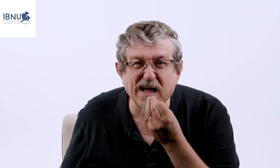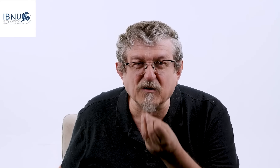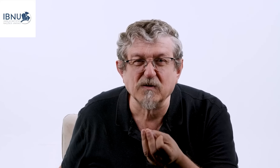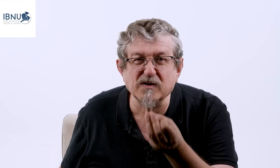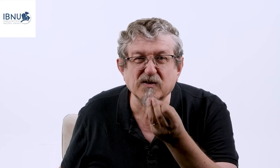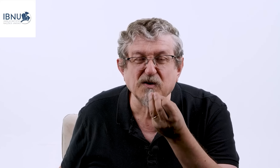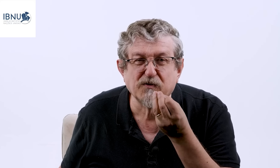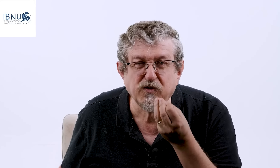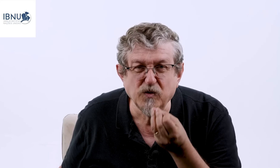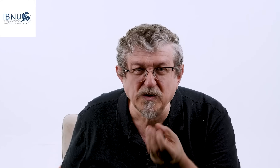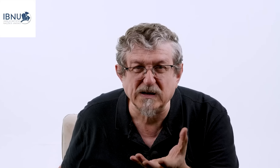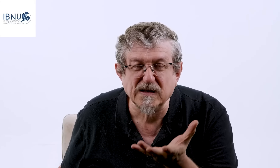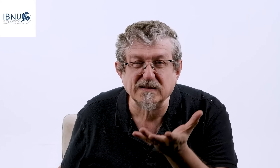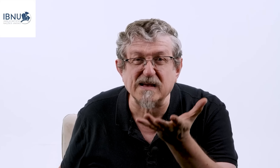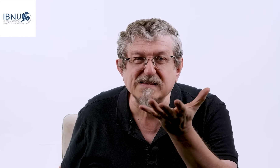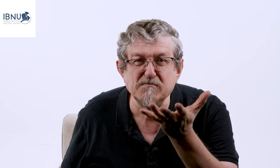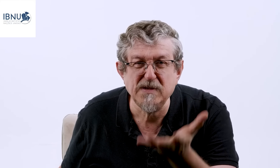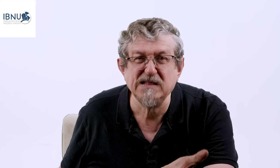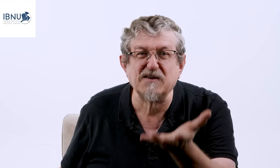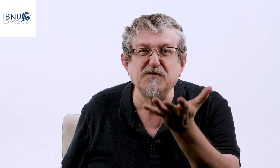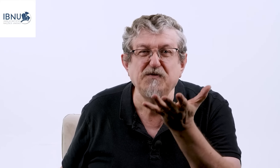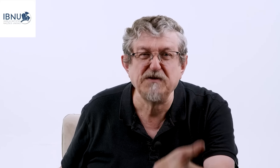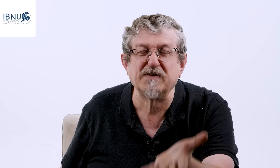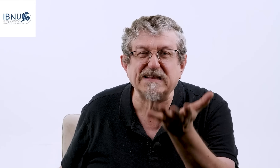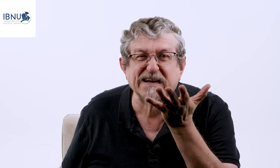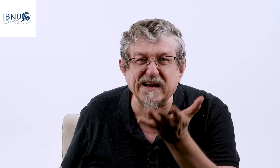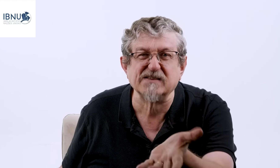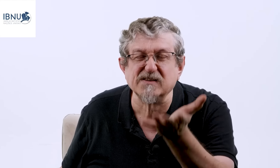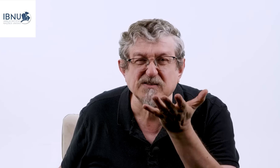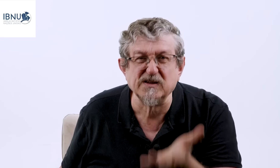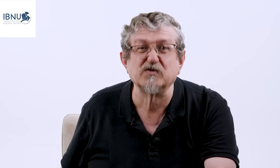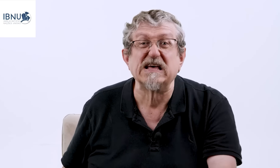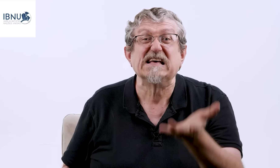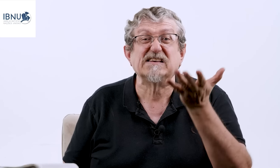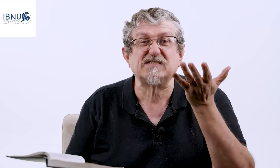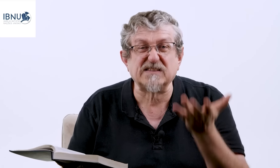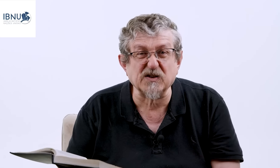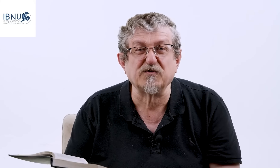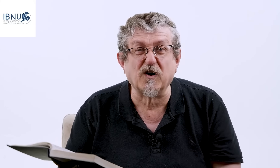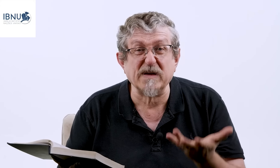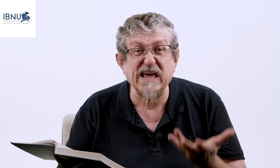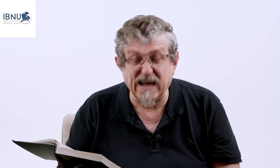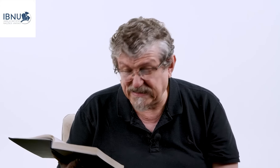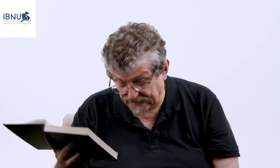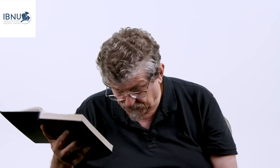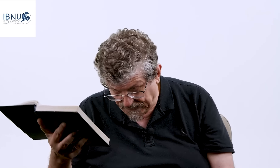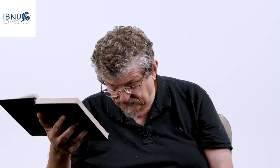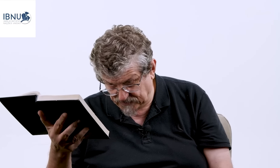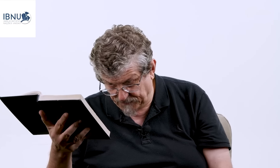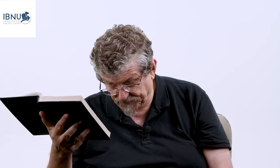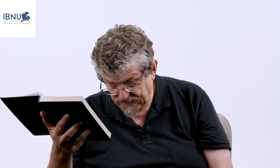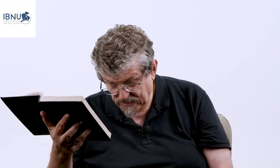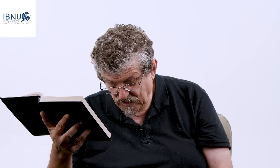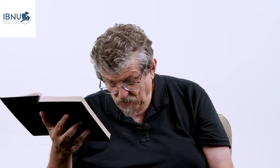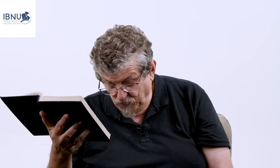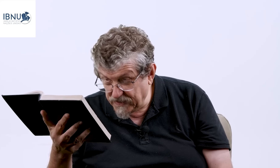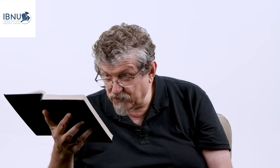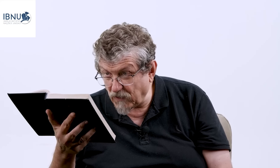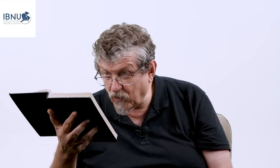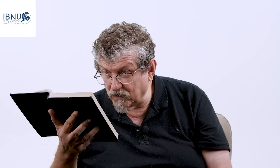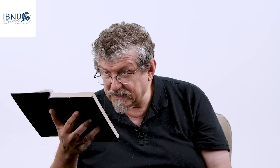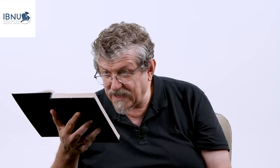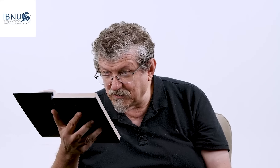as águas que fluem dessa mina viva da graça de Deus que se transforma em realidade prática.